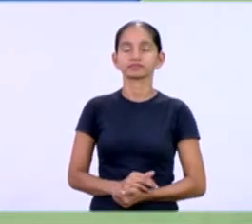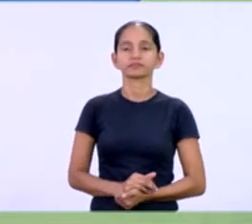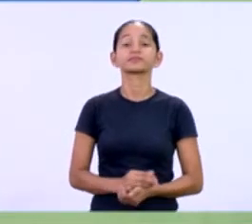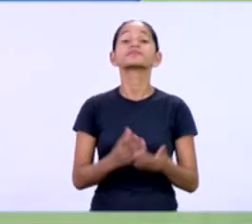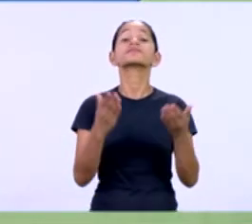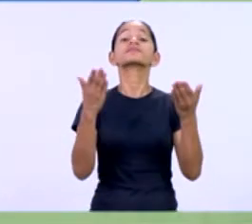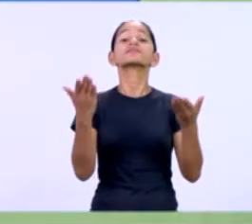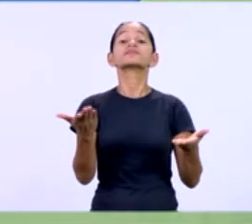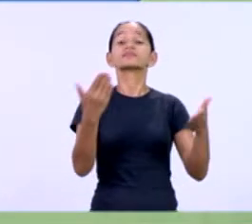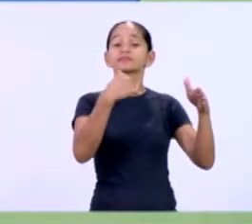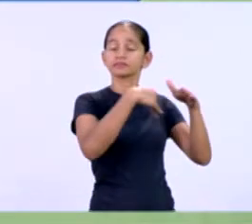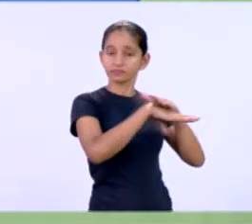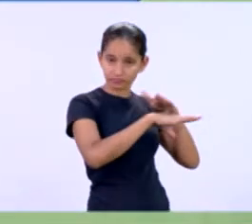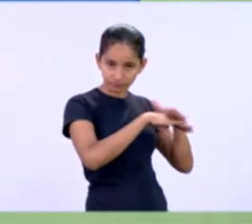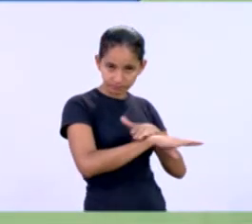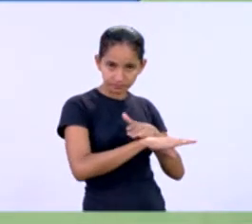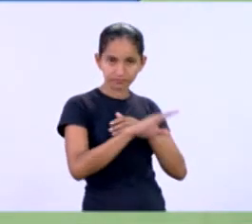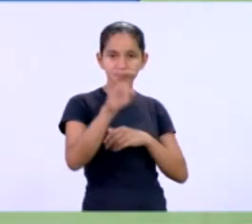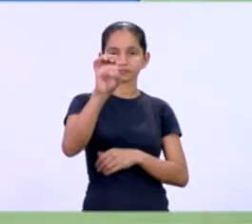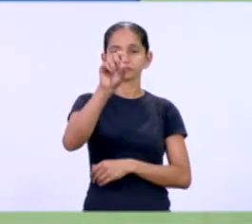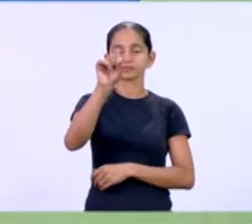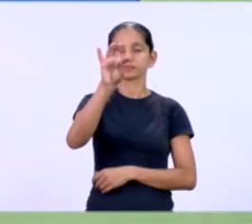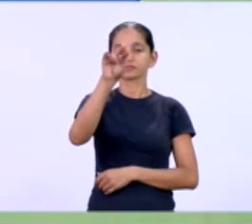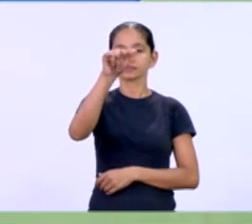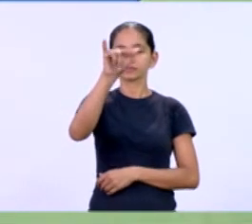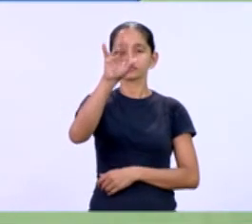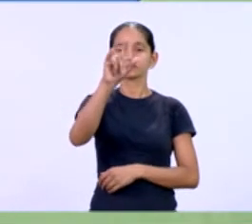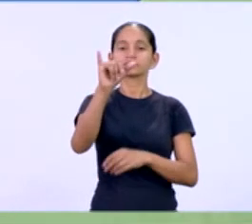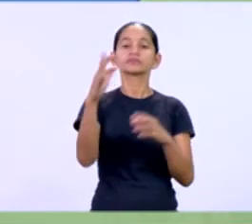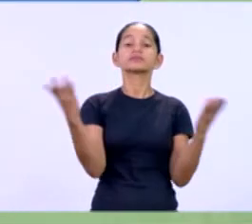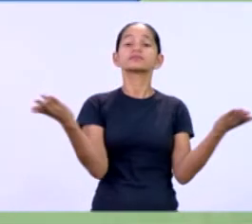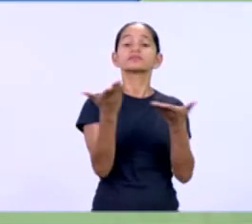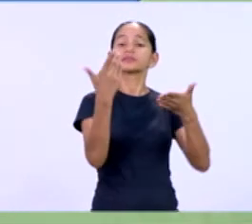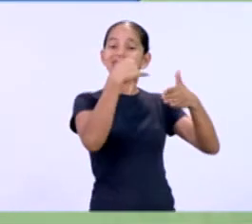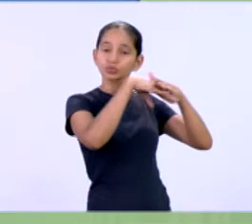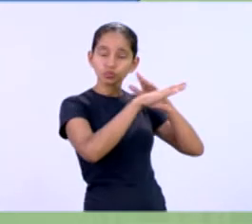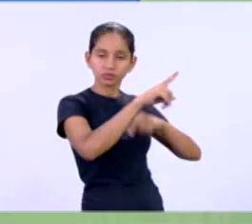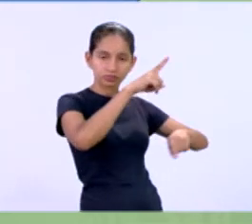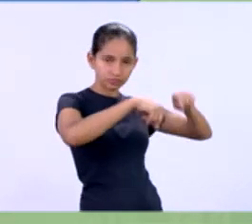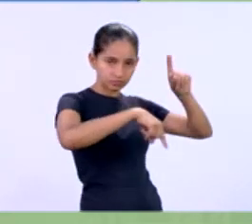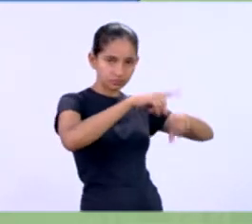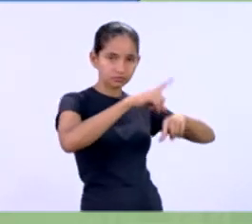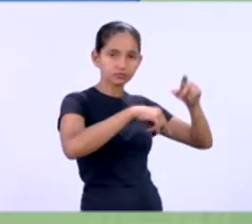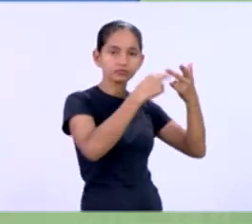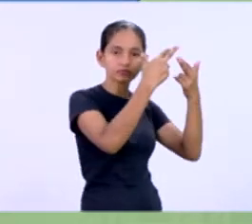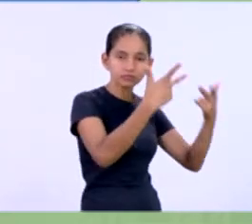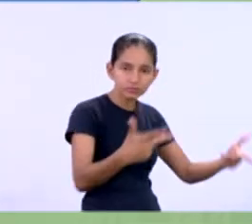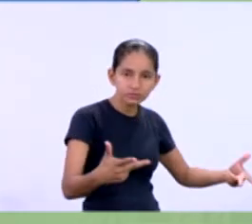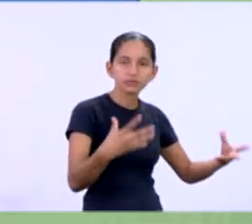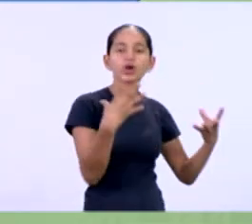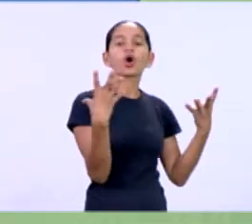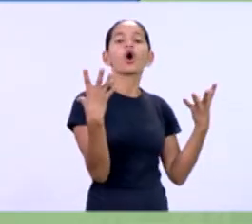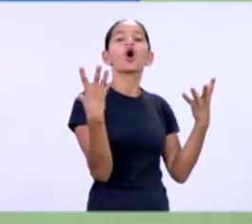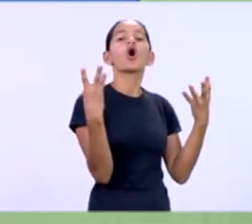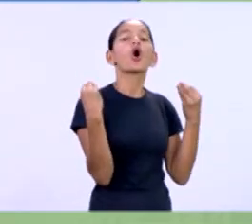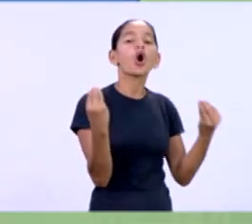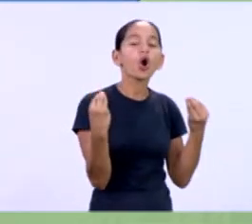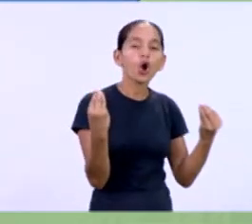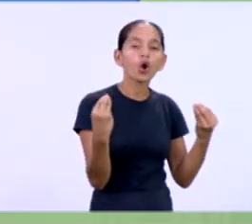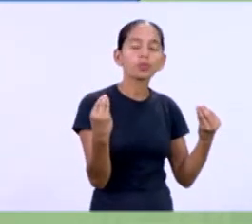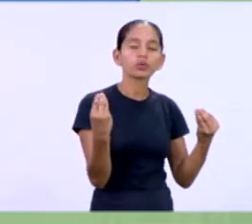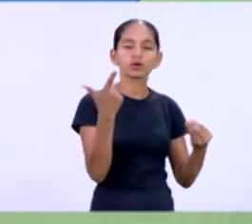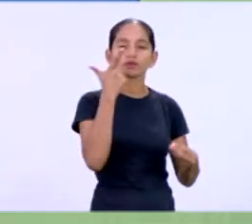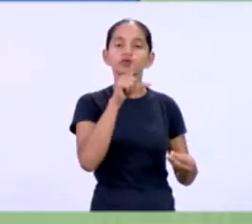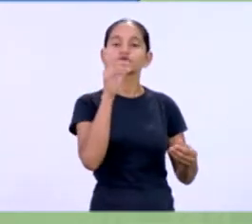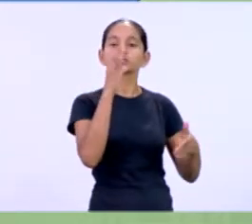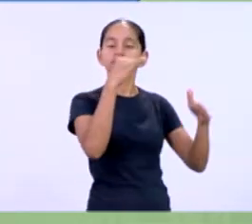Então, os estoques, para minimizar riscos de manter os estoques em grande quantidade e ter um controle